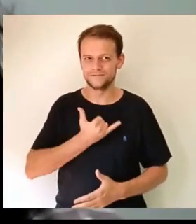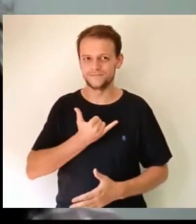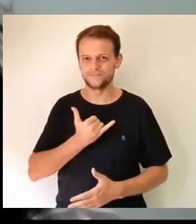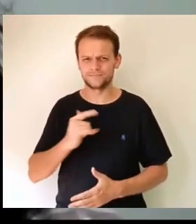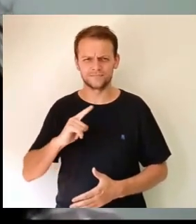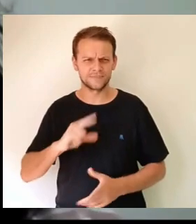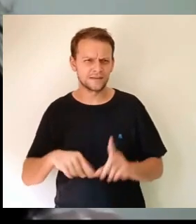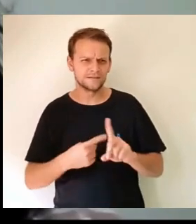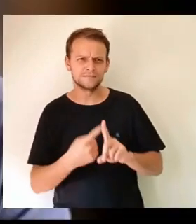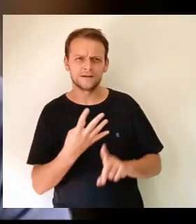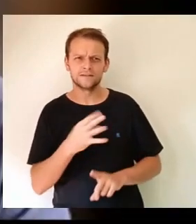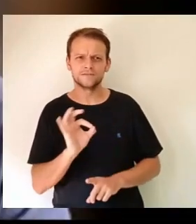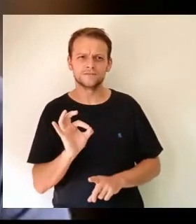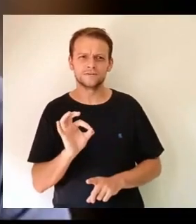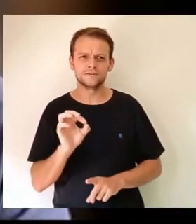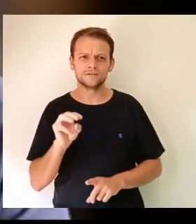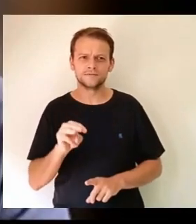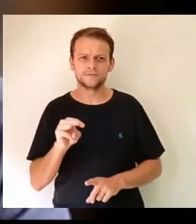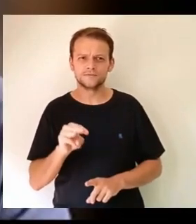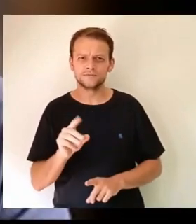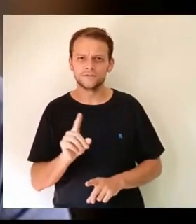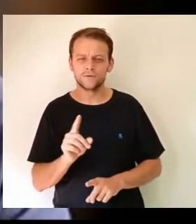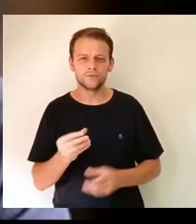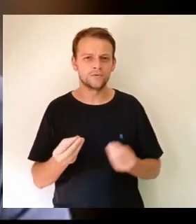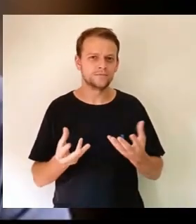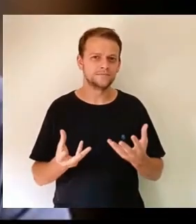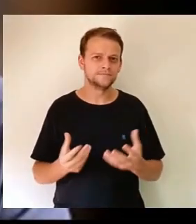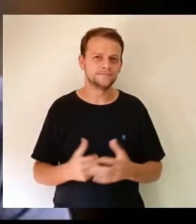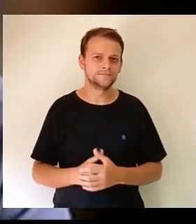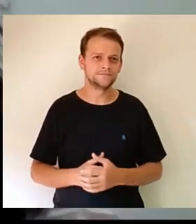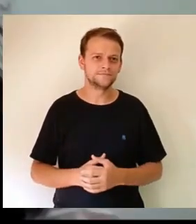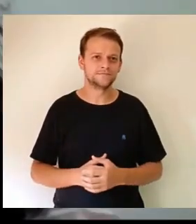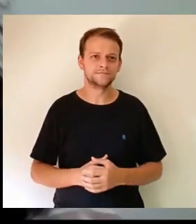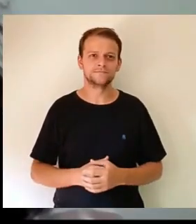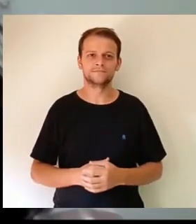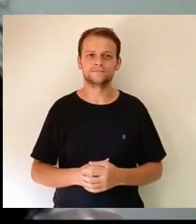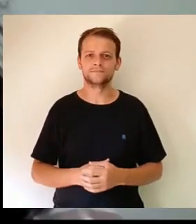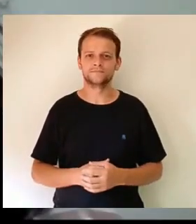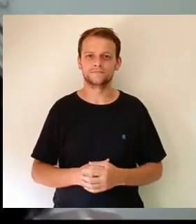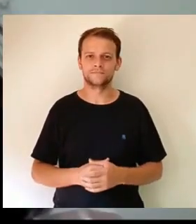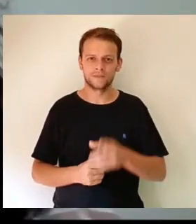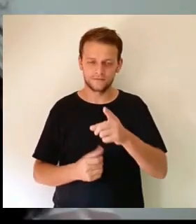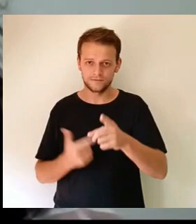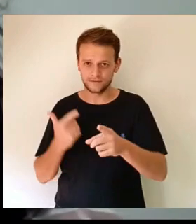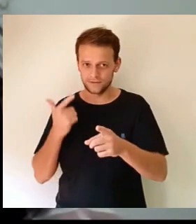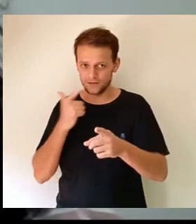voltou? Isso. Tem mais 40 minutos ou não? Não, só um minutinho só.